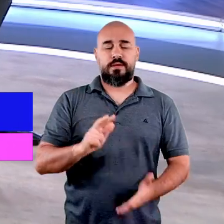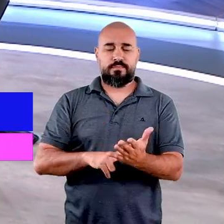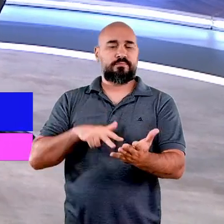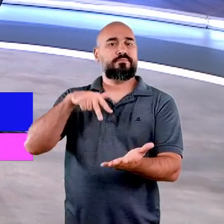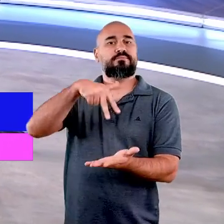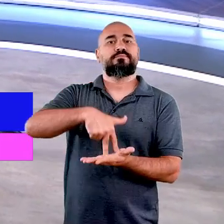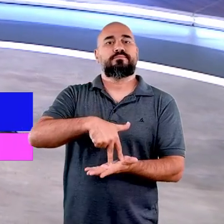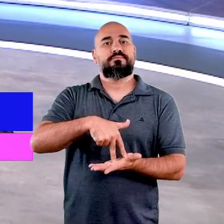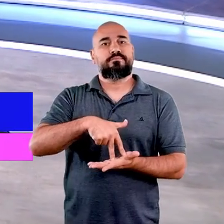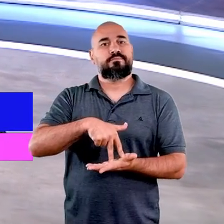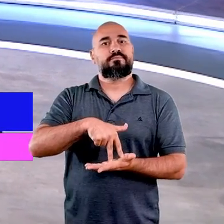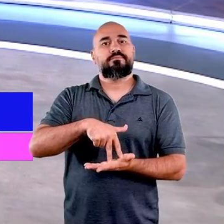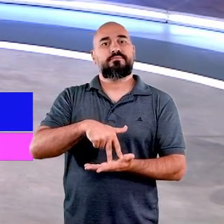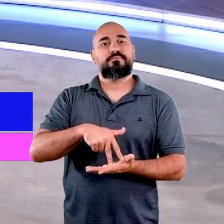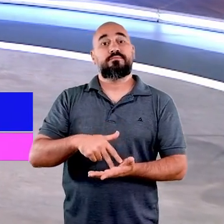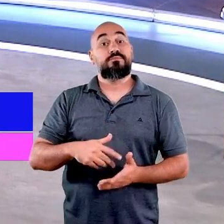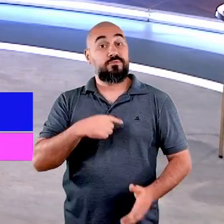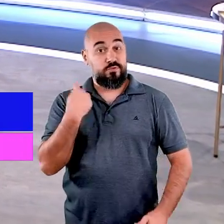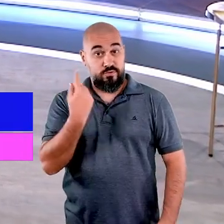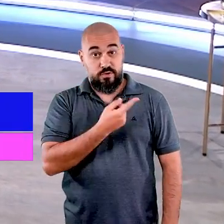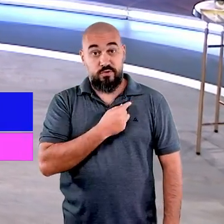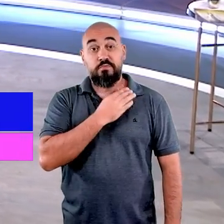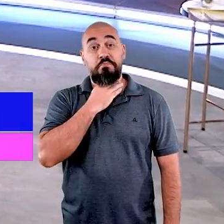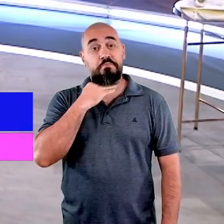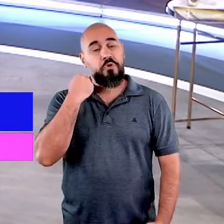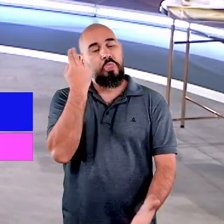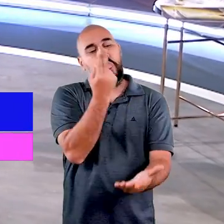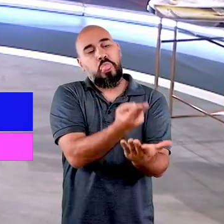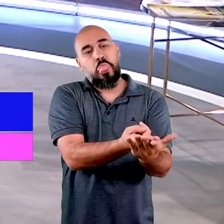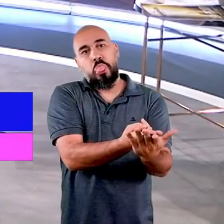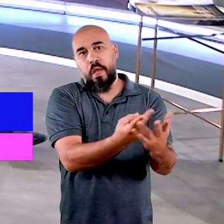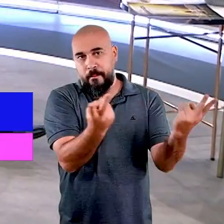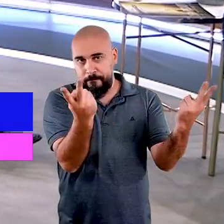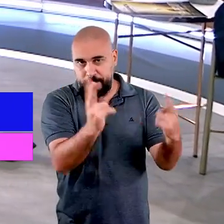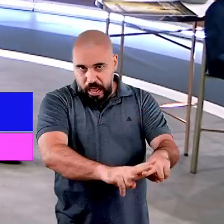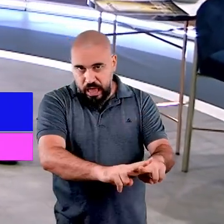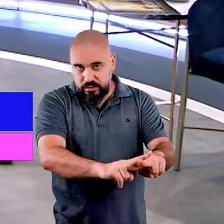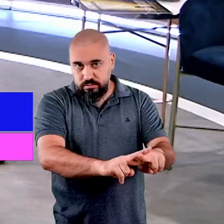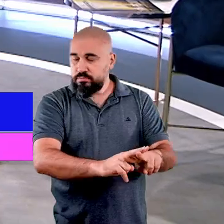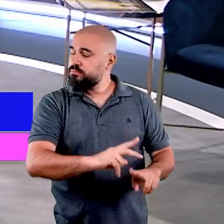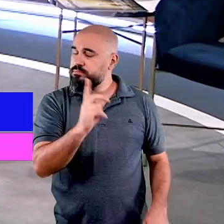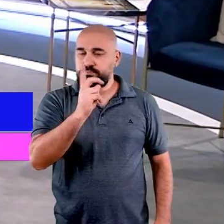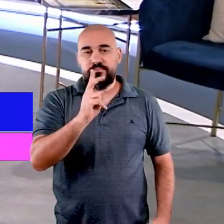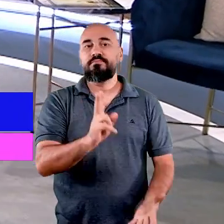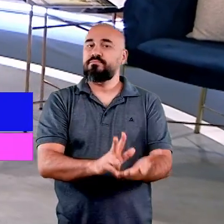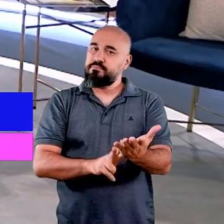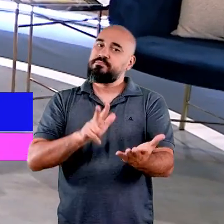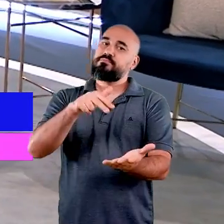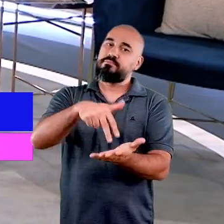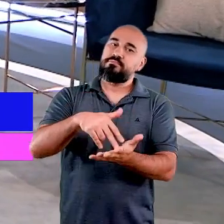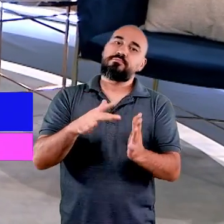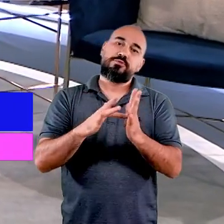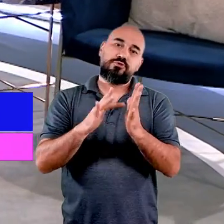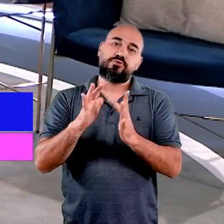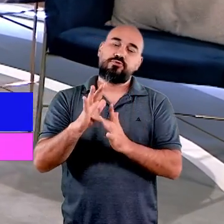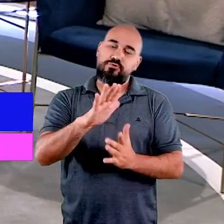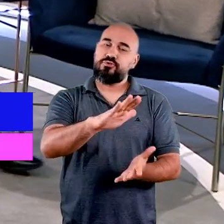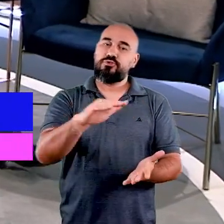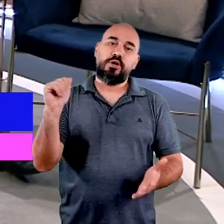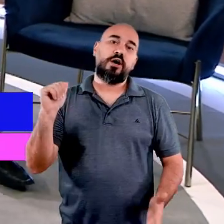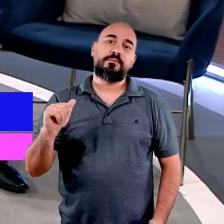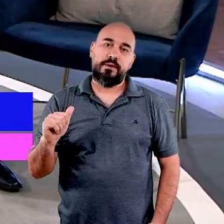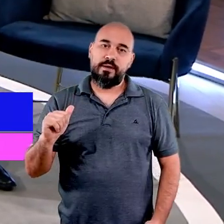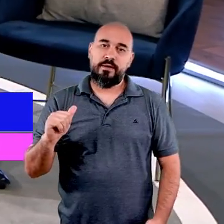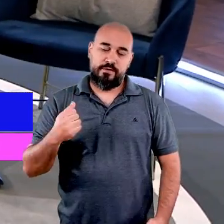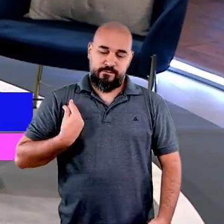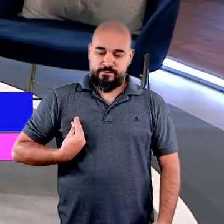despertar, que sairemos da sepultura e que vamos despertar para uma nova vida que Ele